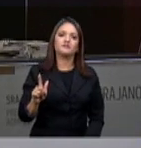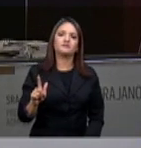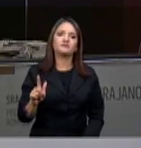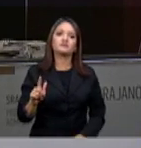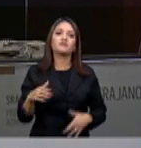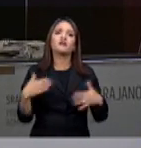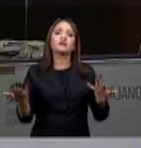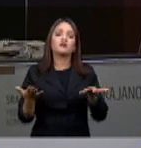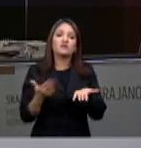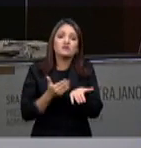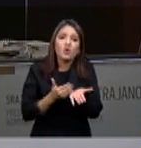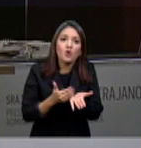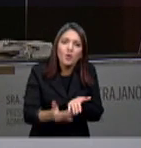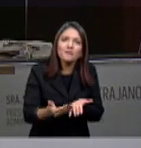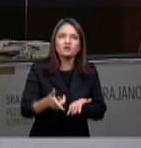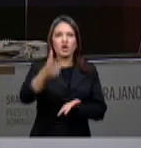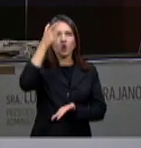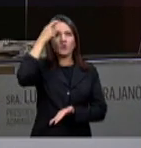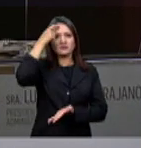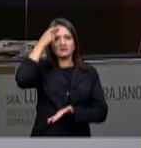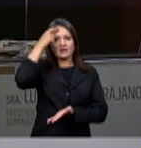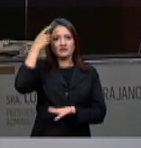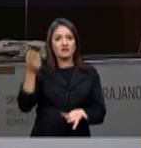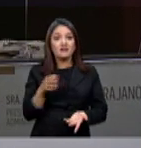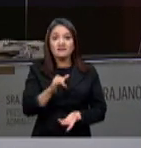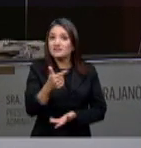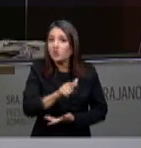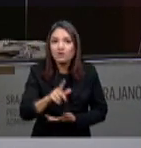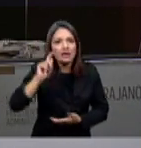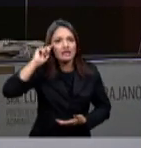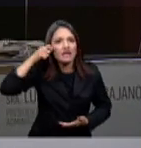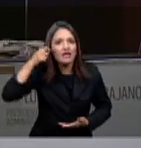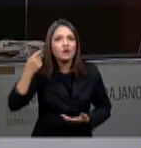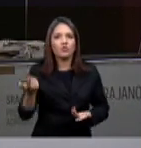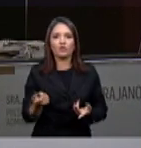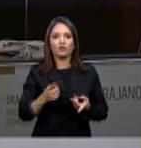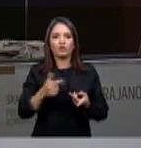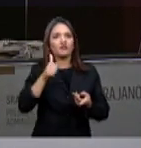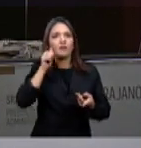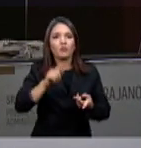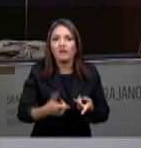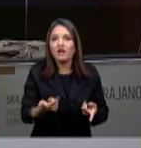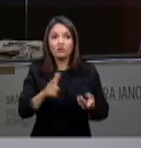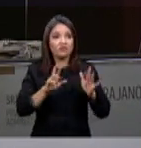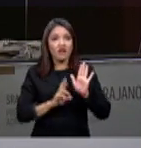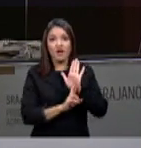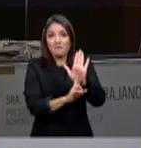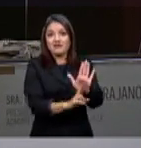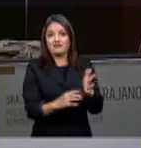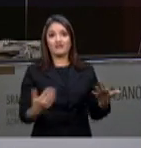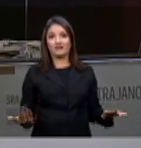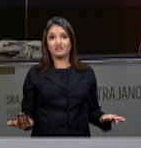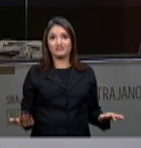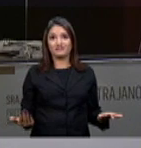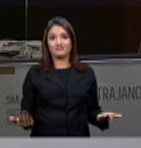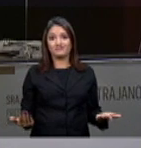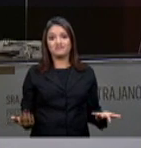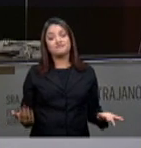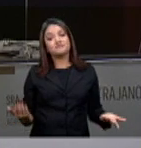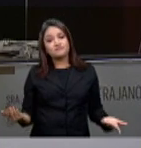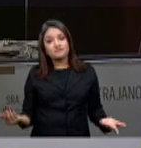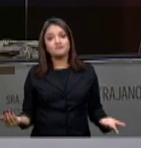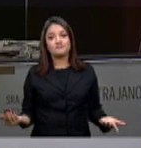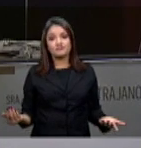começaram a tomar nível de consciência que não tenha negro não vai ter representatividade de consciência e me deixa mais